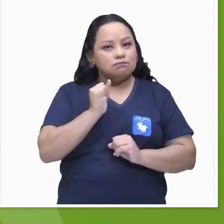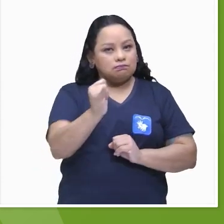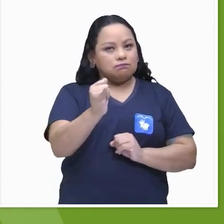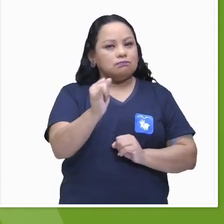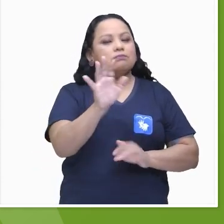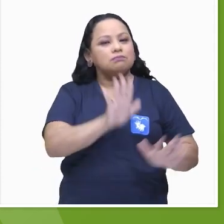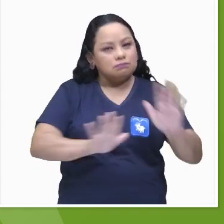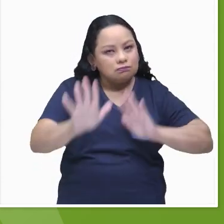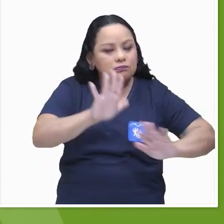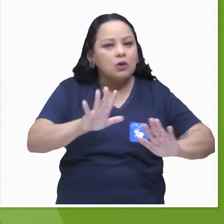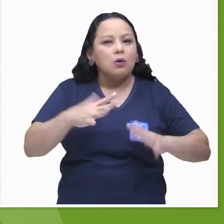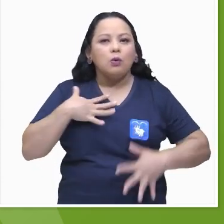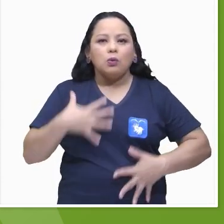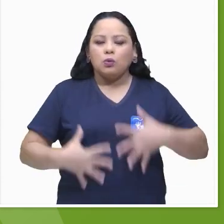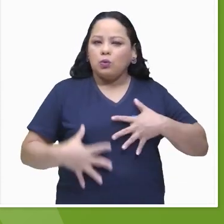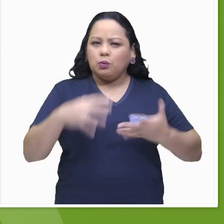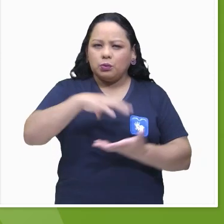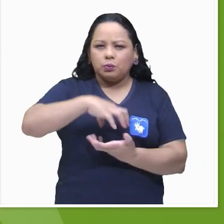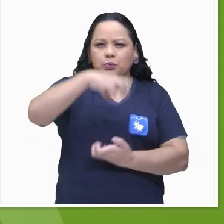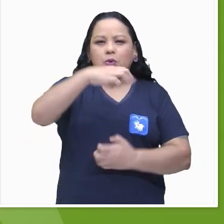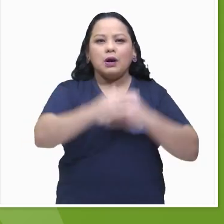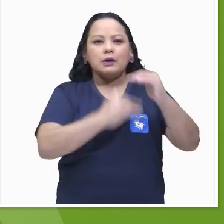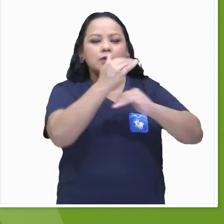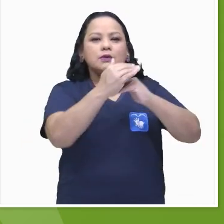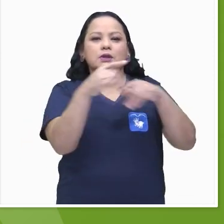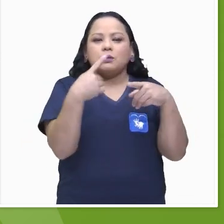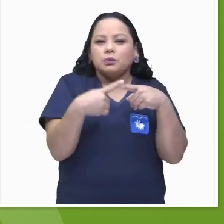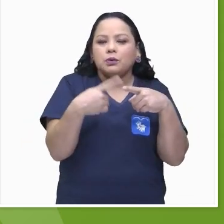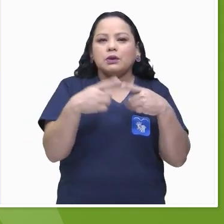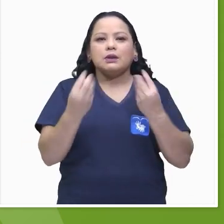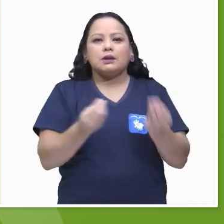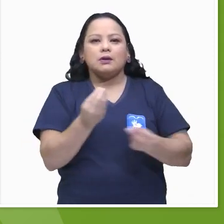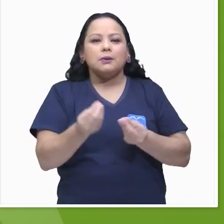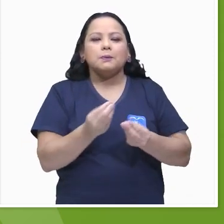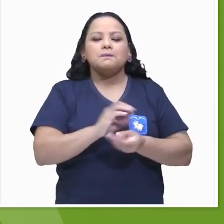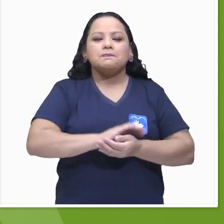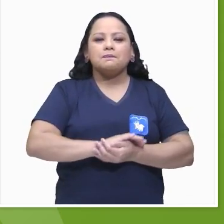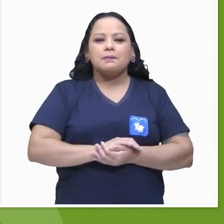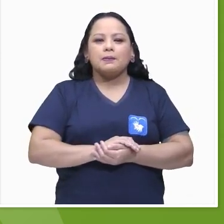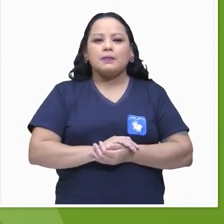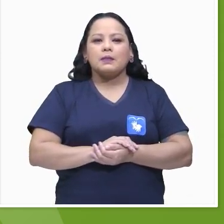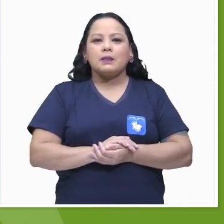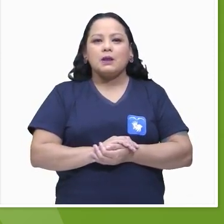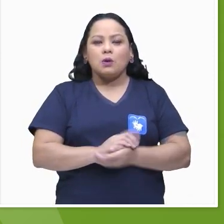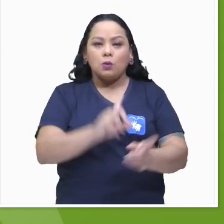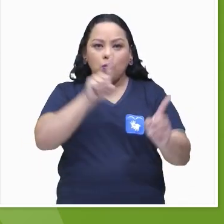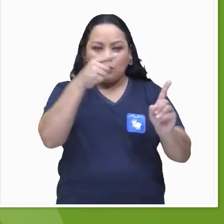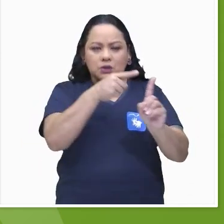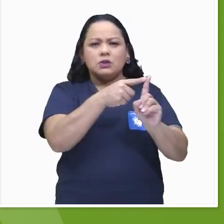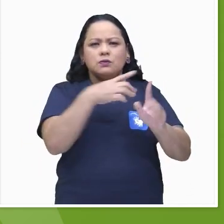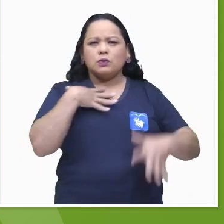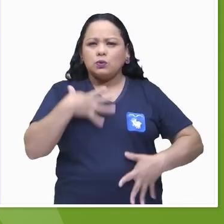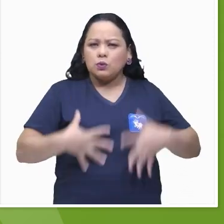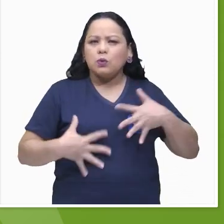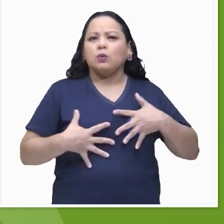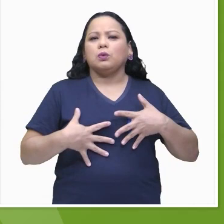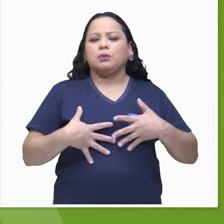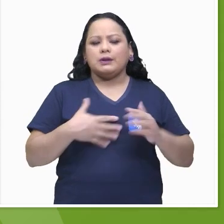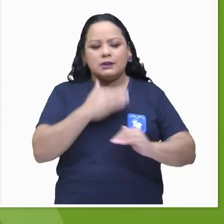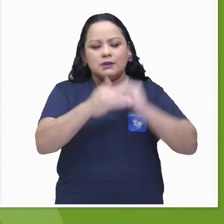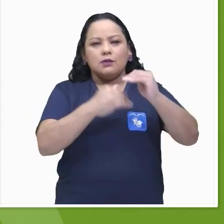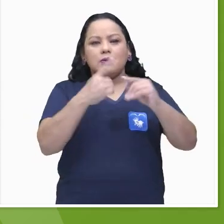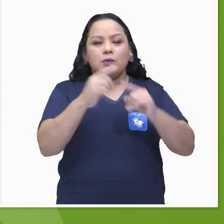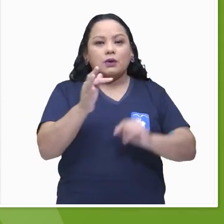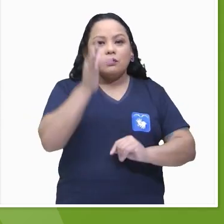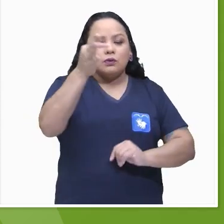o corpo vai ficando maduro ali, justamente com essa finalidade, né, do corpo, gerar filhos. Mas é